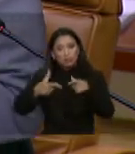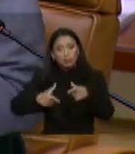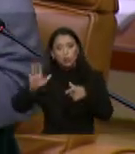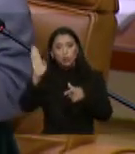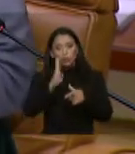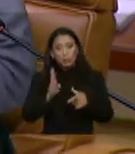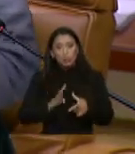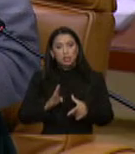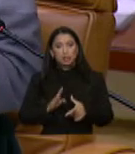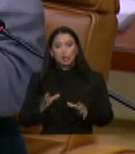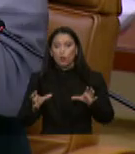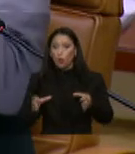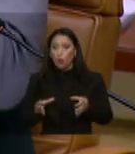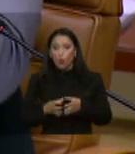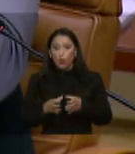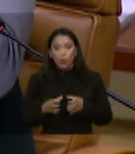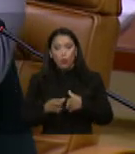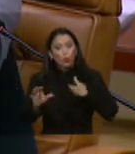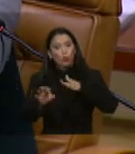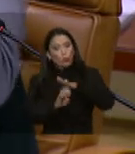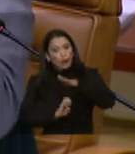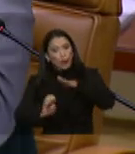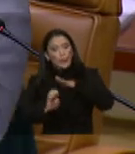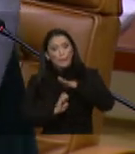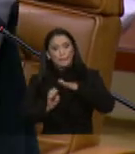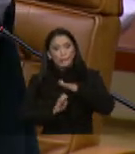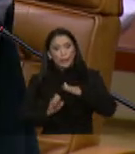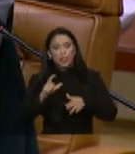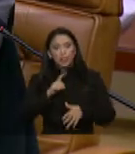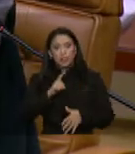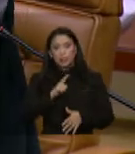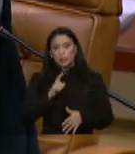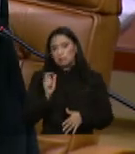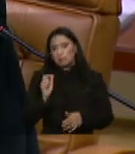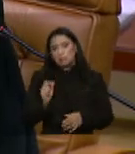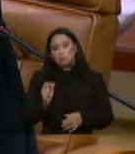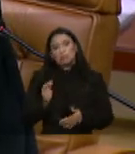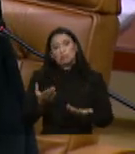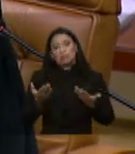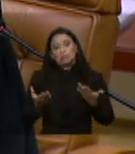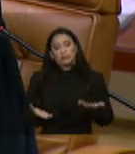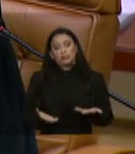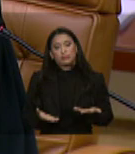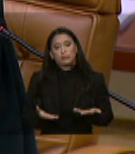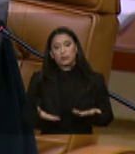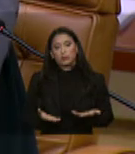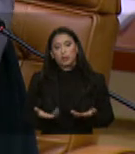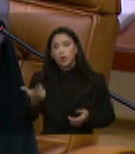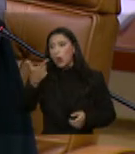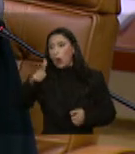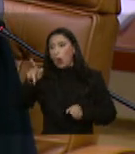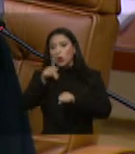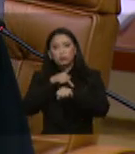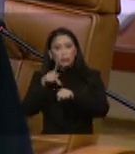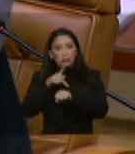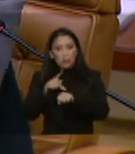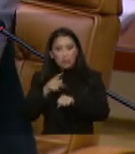de um grupo econômico cuja Matriz seja assediada no